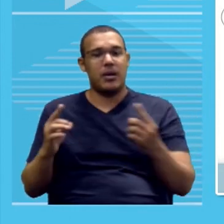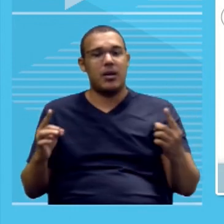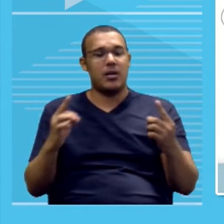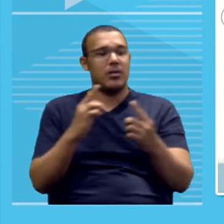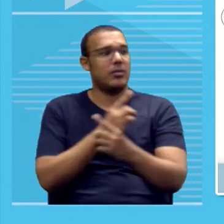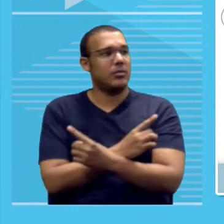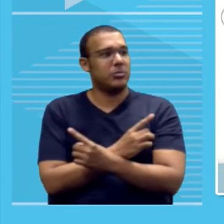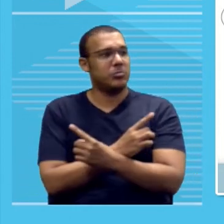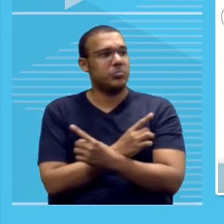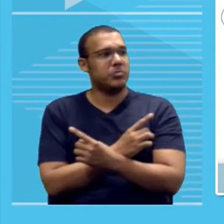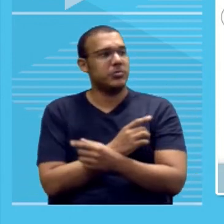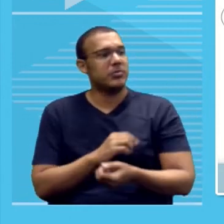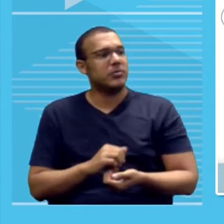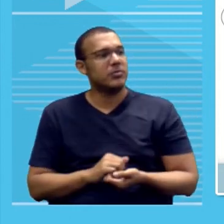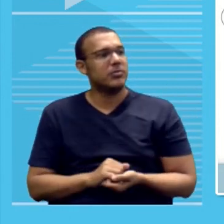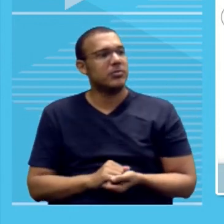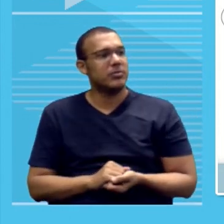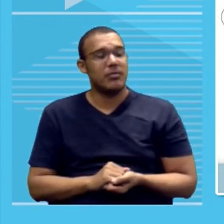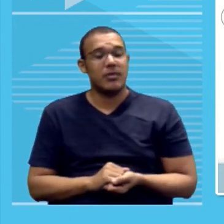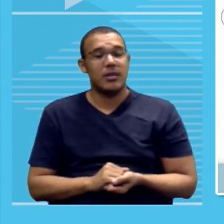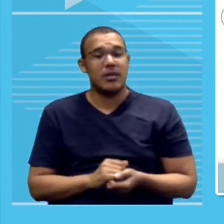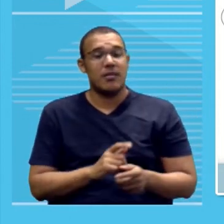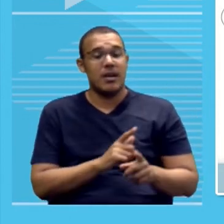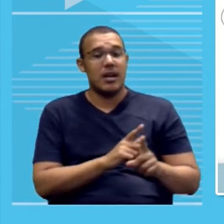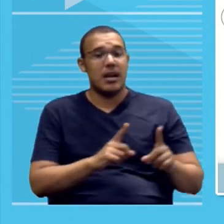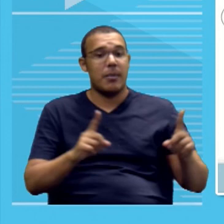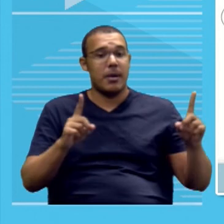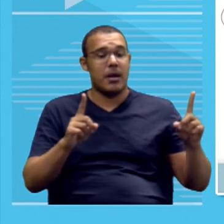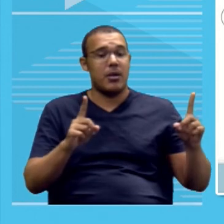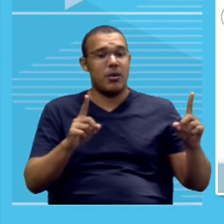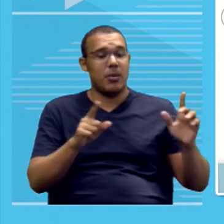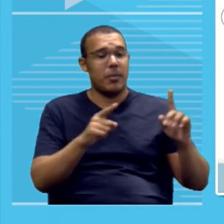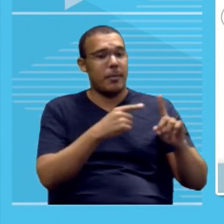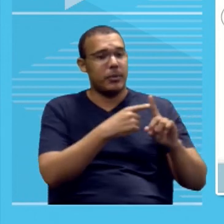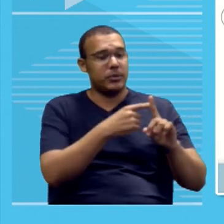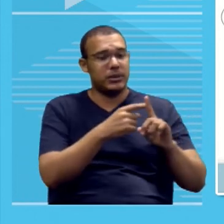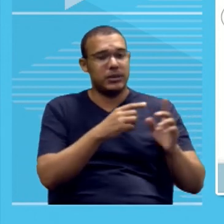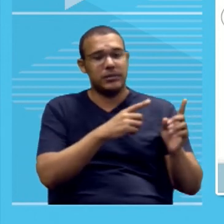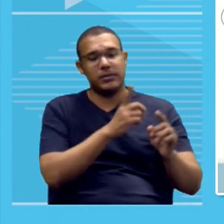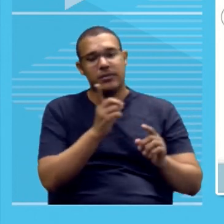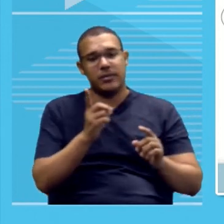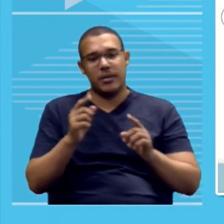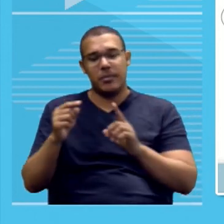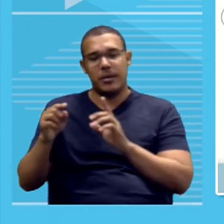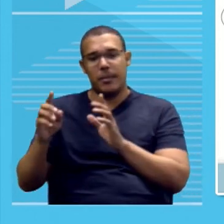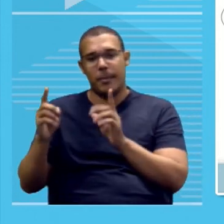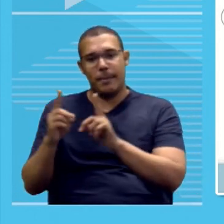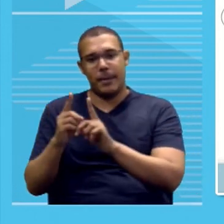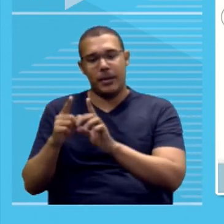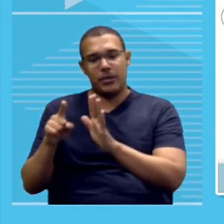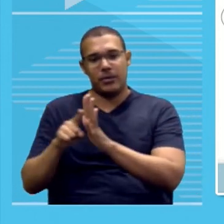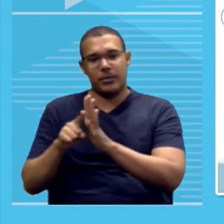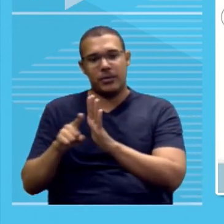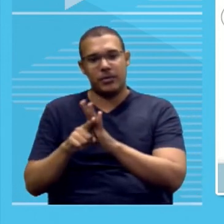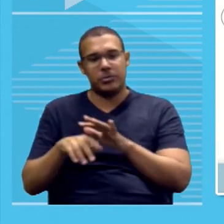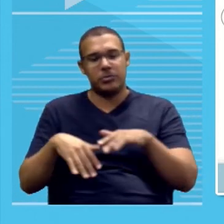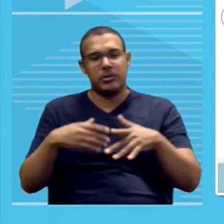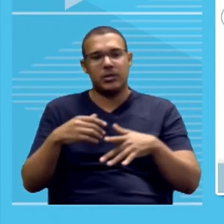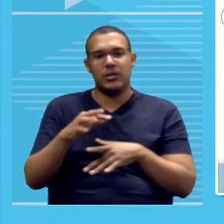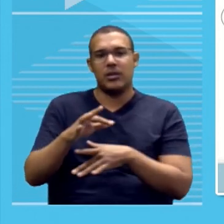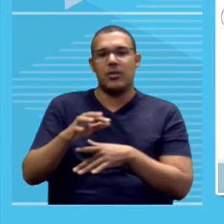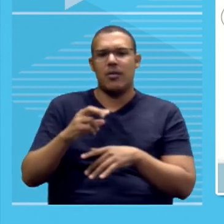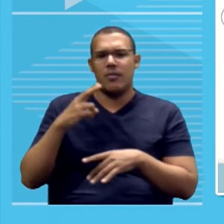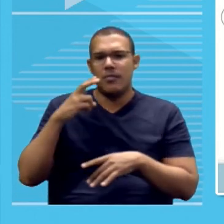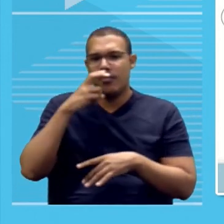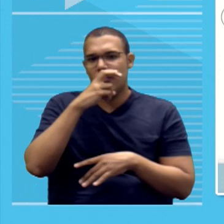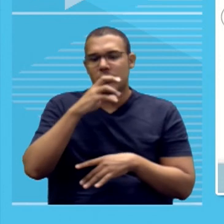resistência e passa da placa maior, que é a positiva, para a placa menor. Então, você teria uma força eletromotriz gerada,